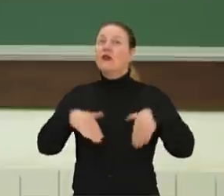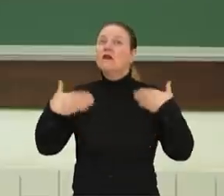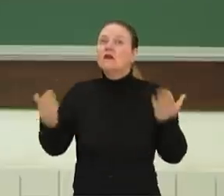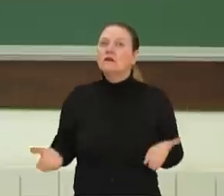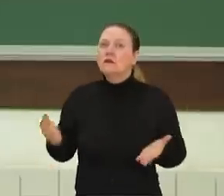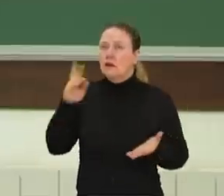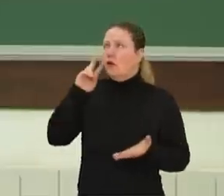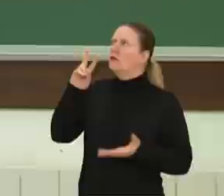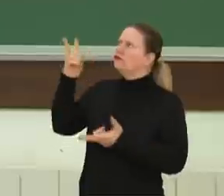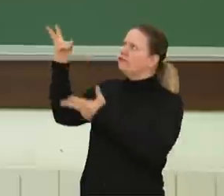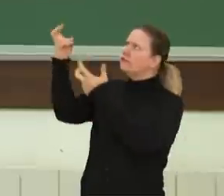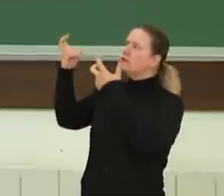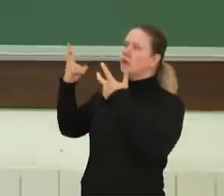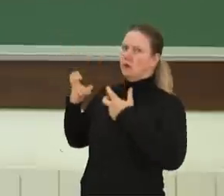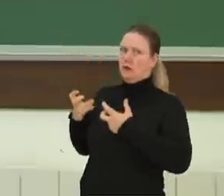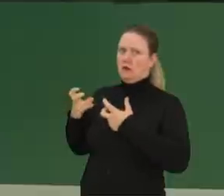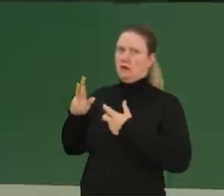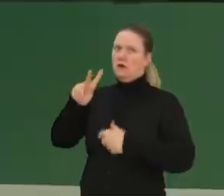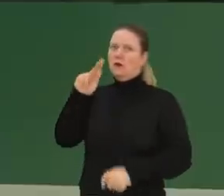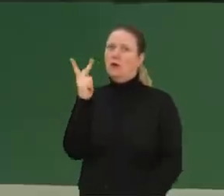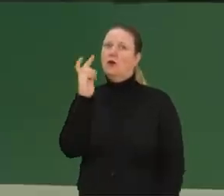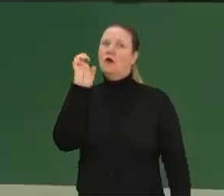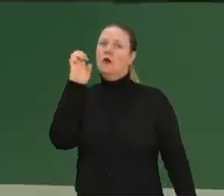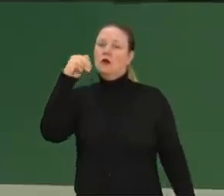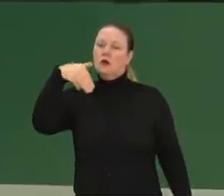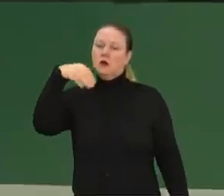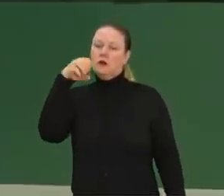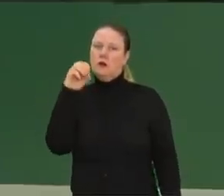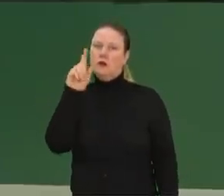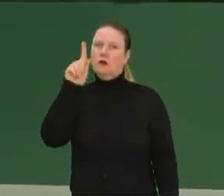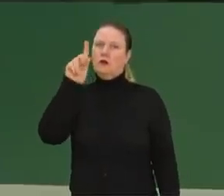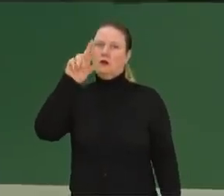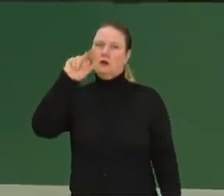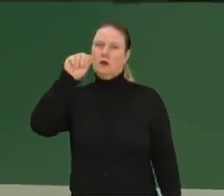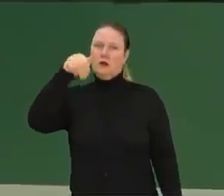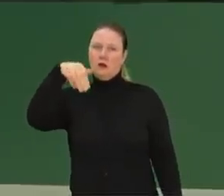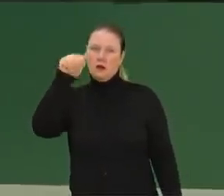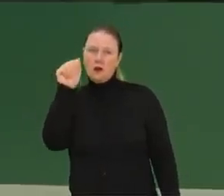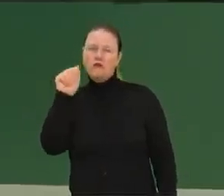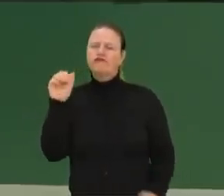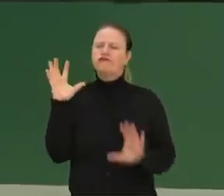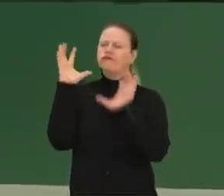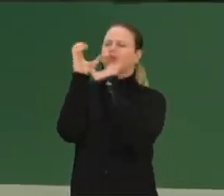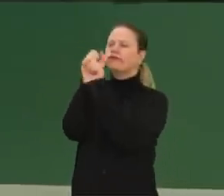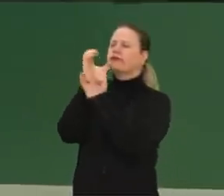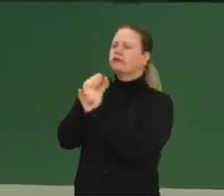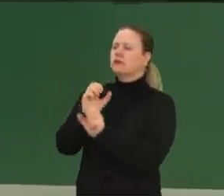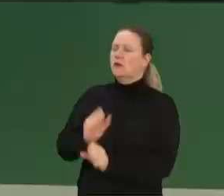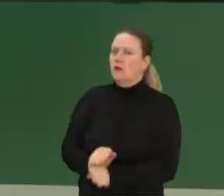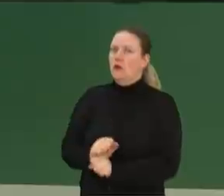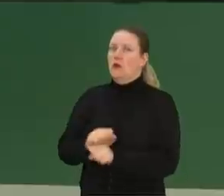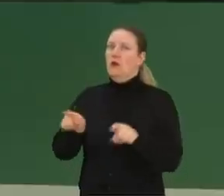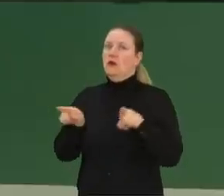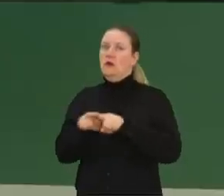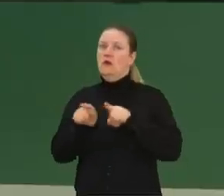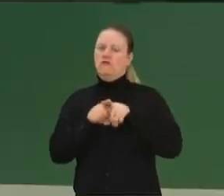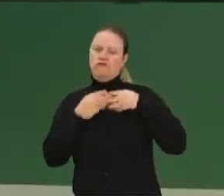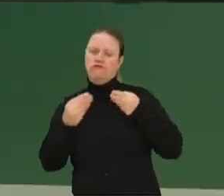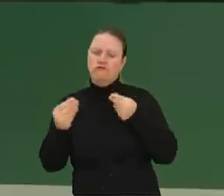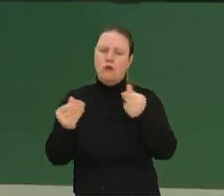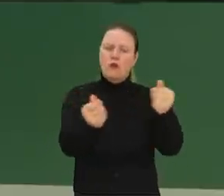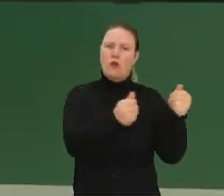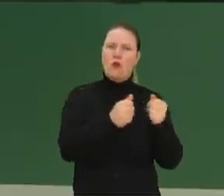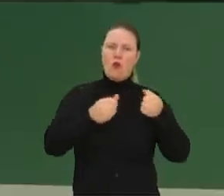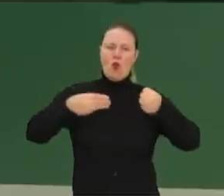então vamos dar uma olhadinha aqui. O hemograma, ele vai verificar as quantidades e a qualidade das células